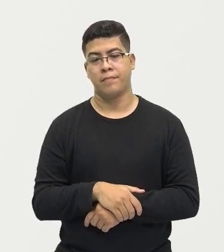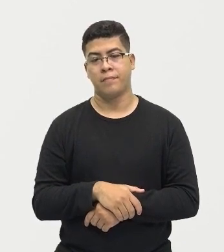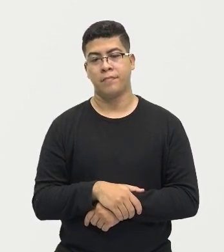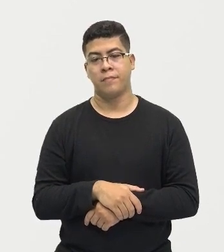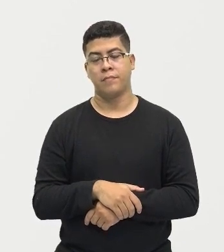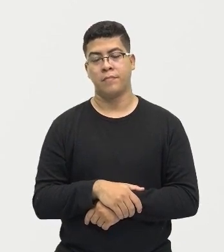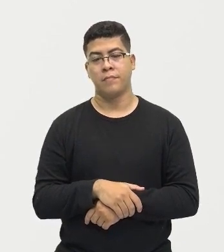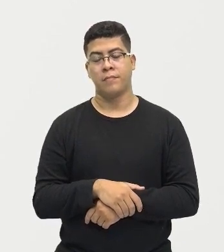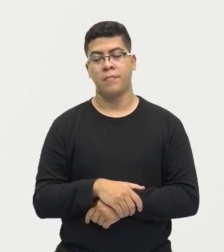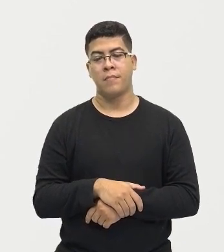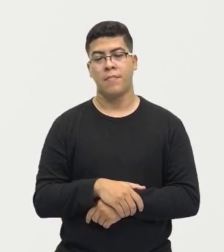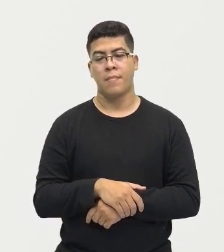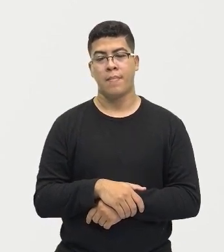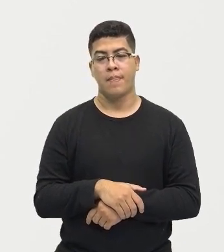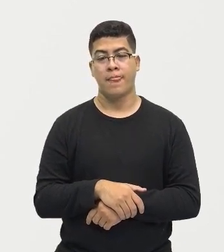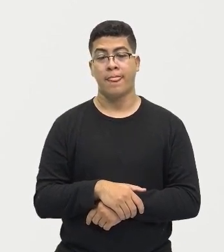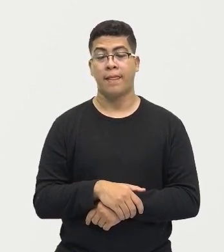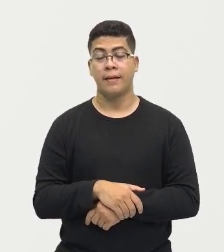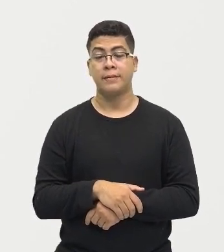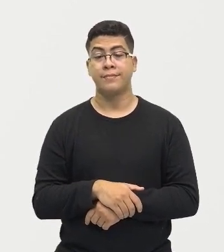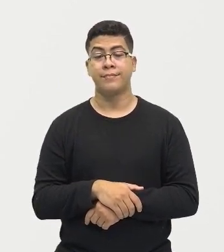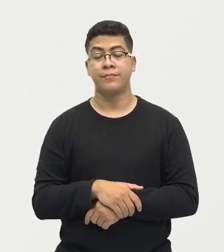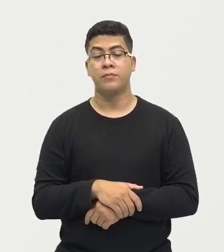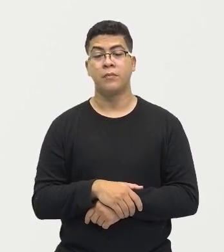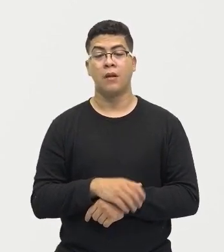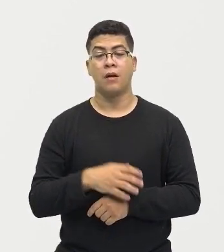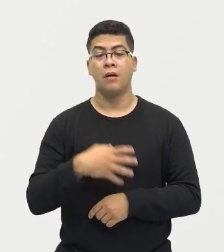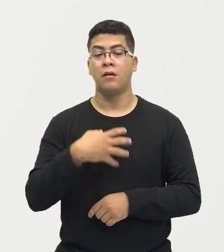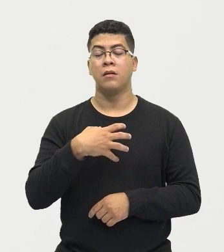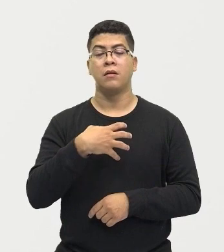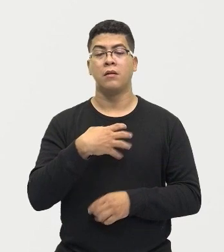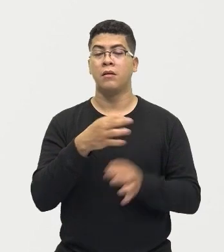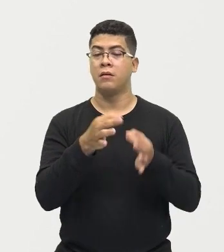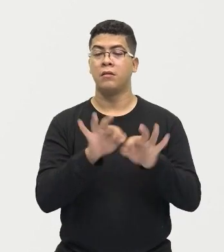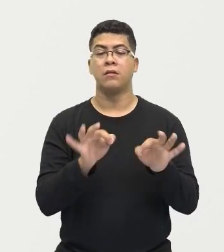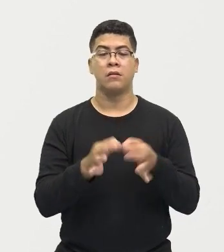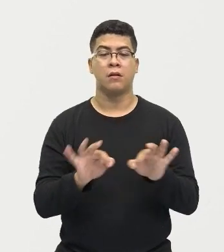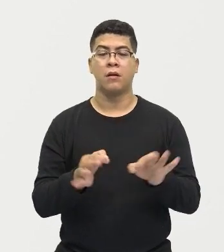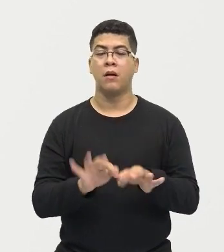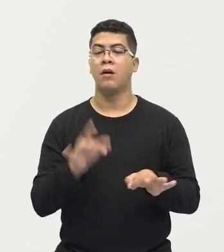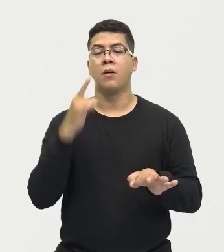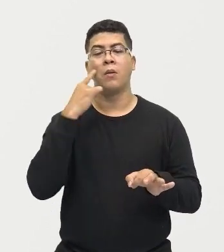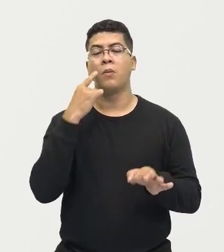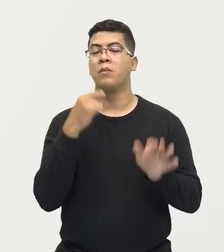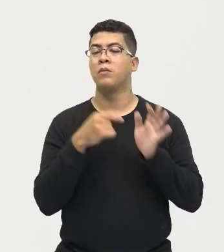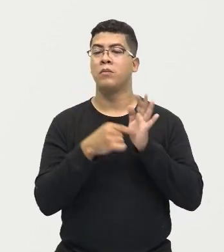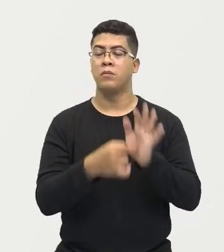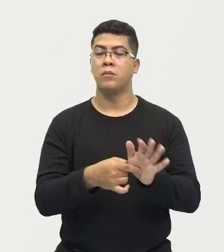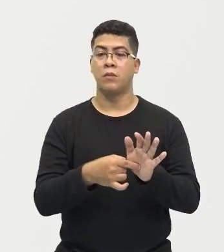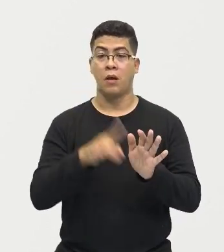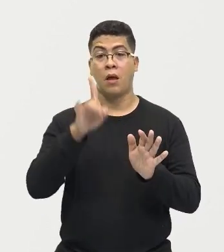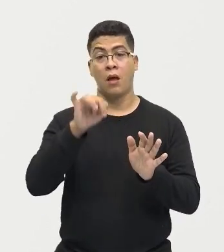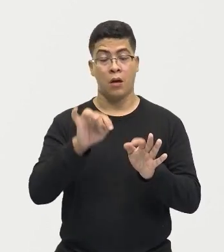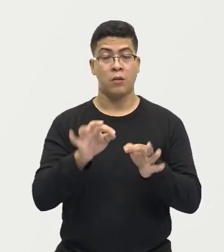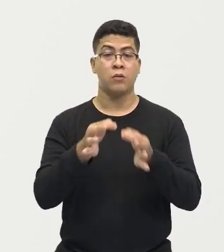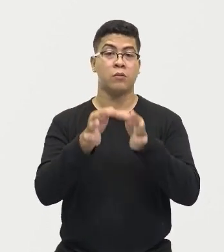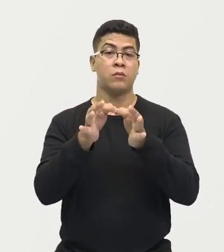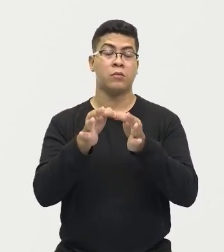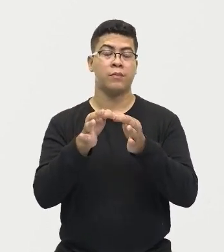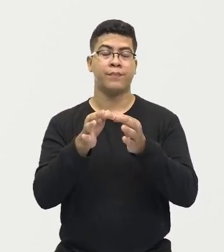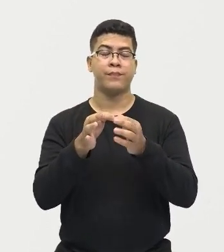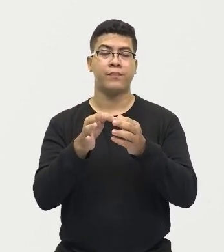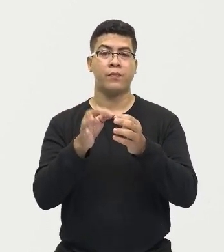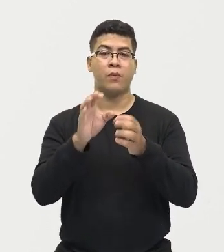Imagem de satélite mostra a diminuição. Sintaticamente funciona como objeto direto. Acabei de falar. Objeto direto. Toda